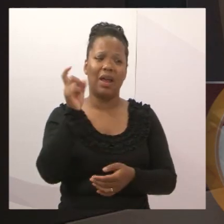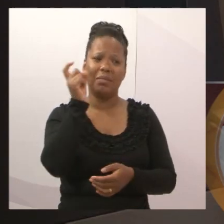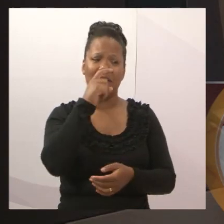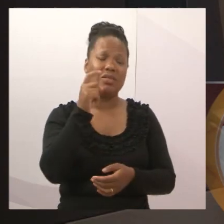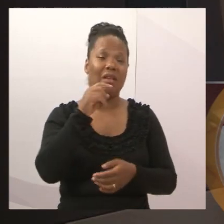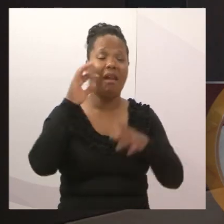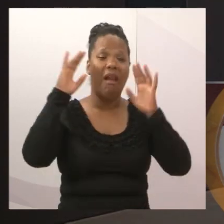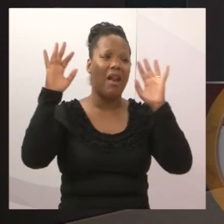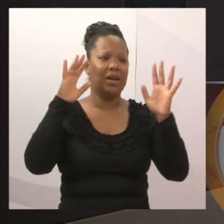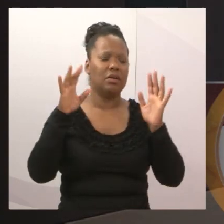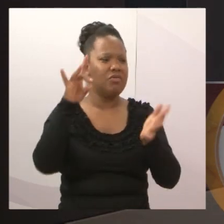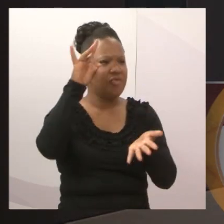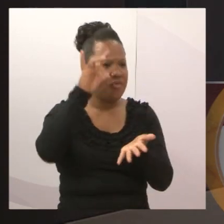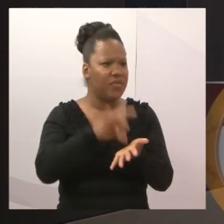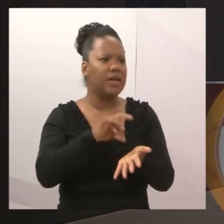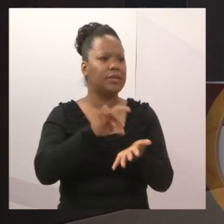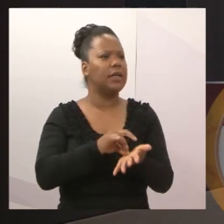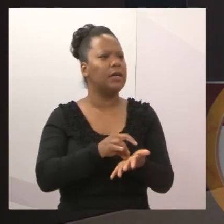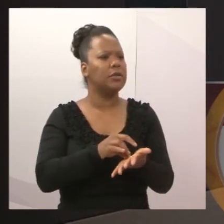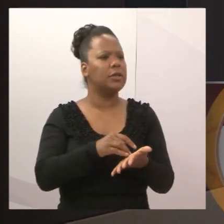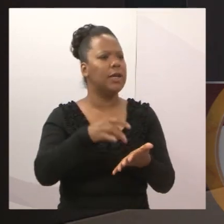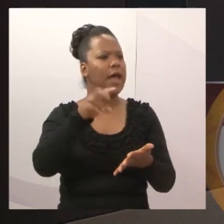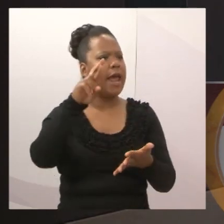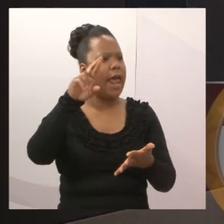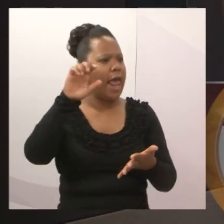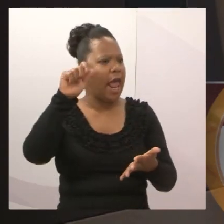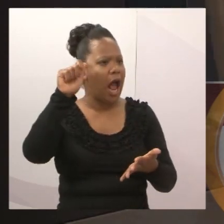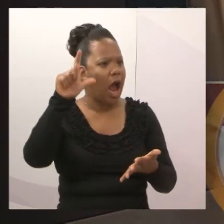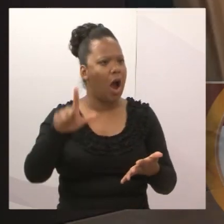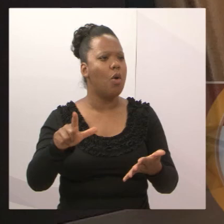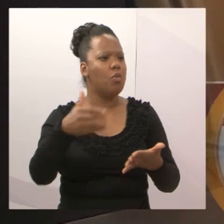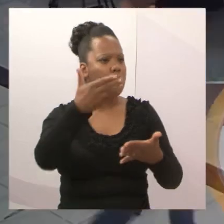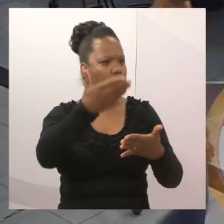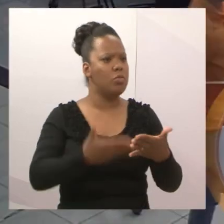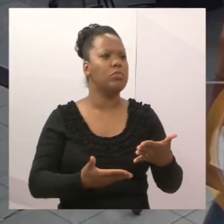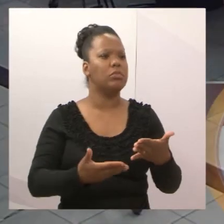que gerar falsas expectativas na população. Meu voto é favorável.